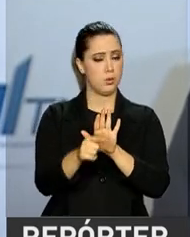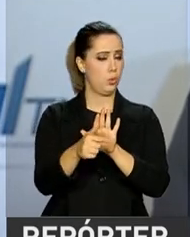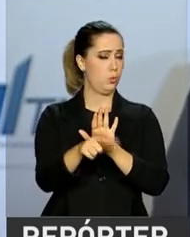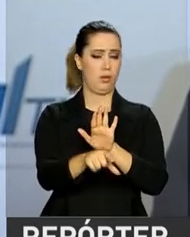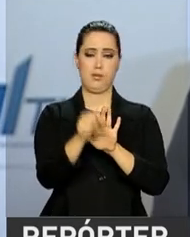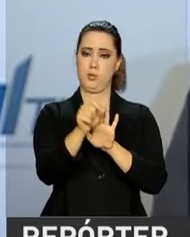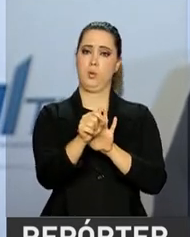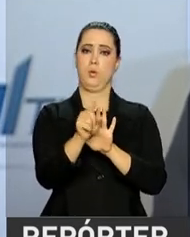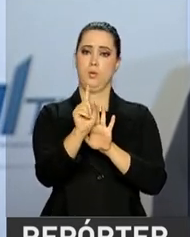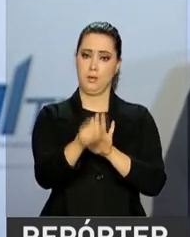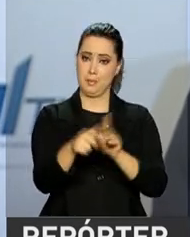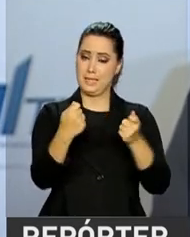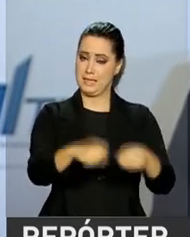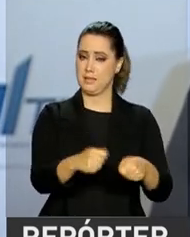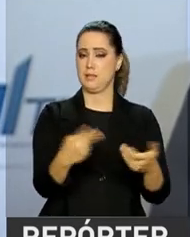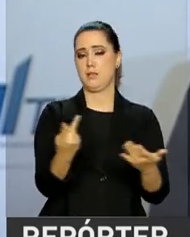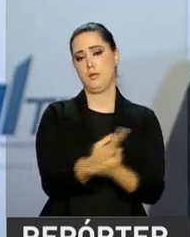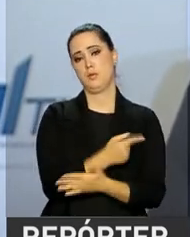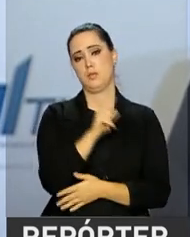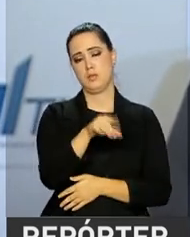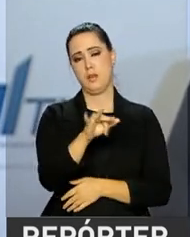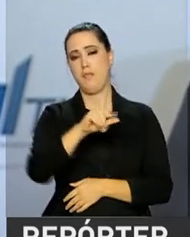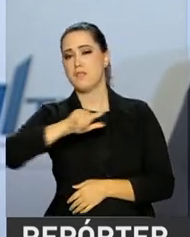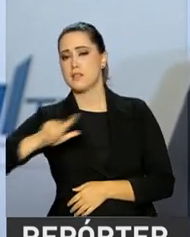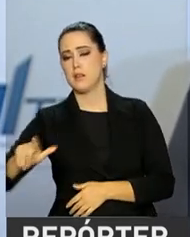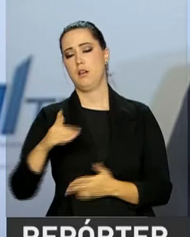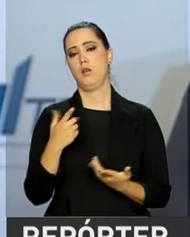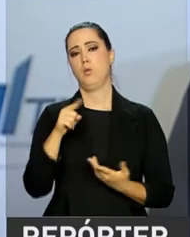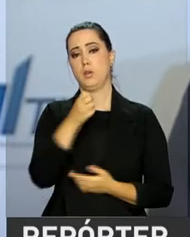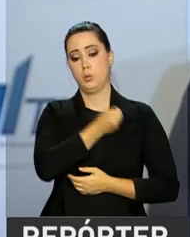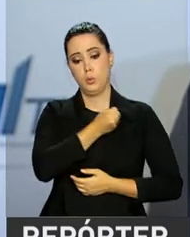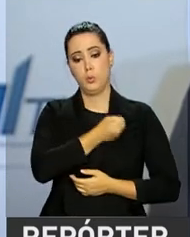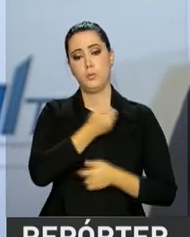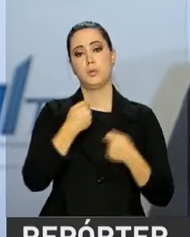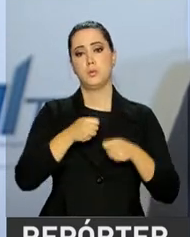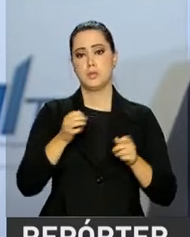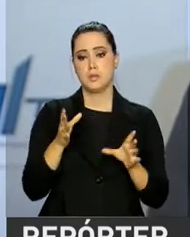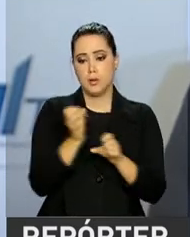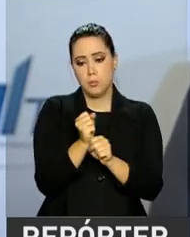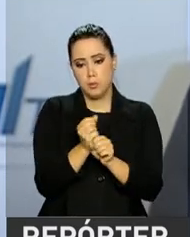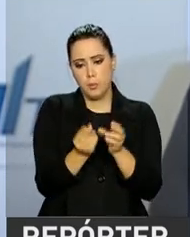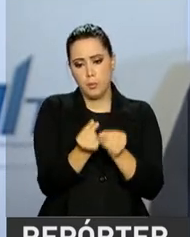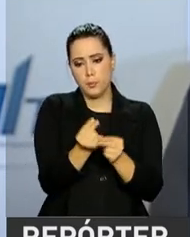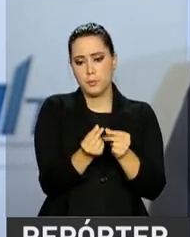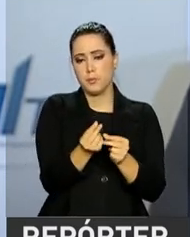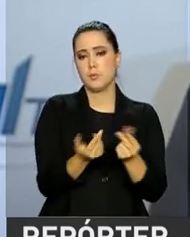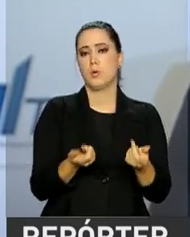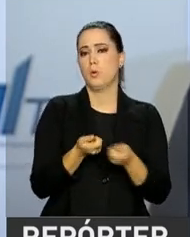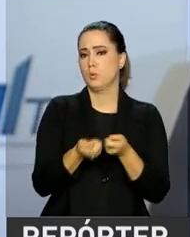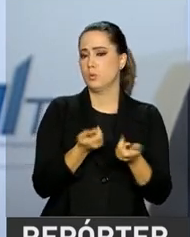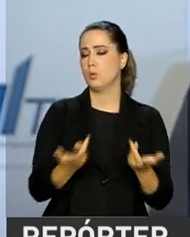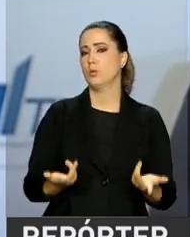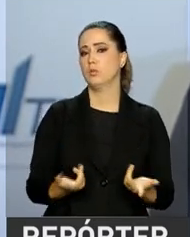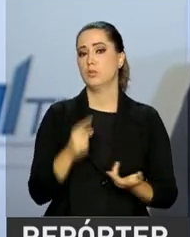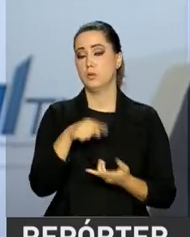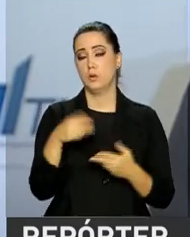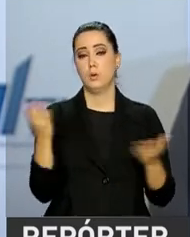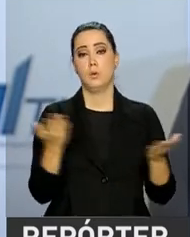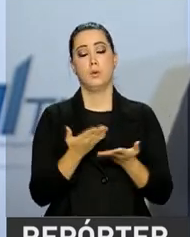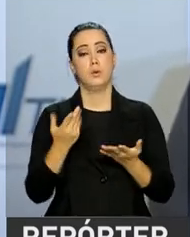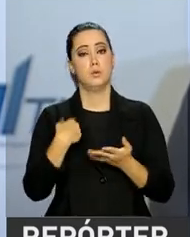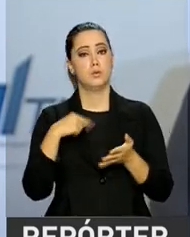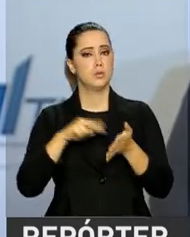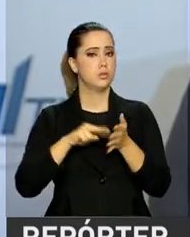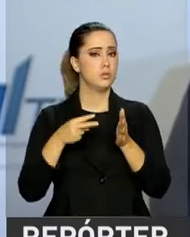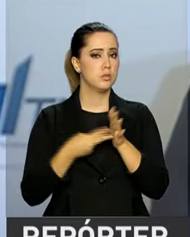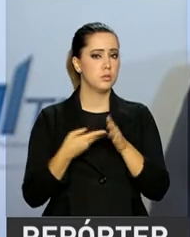porque ela é uma questão fiscal, é uma questão numérica. Isto é, Hoje, a Previdência representa